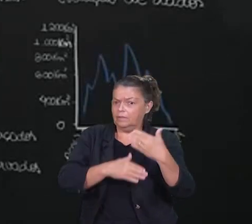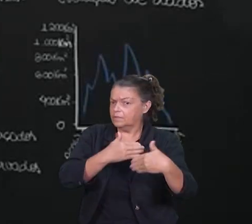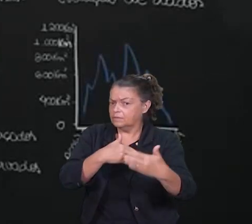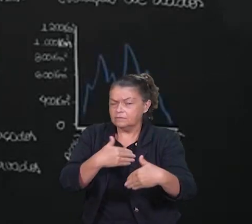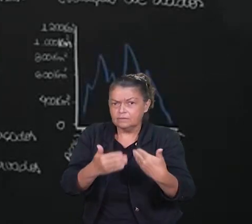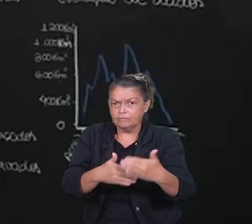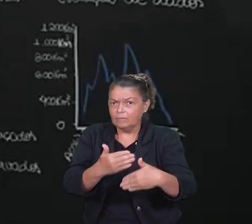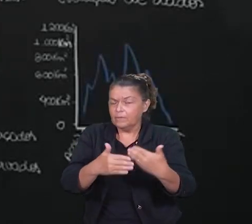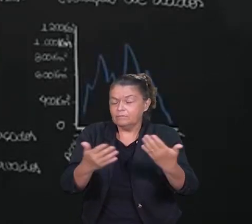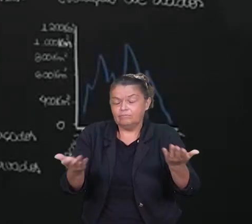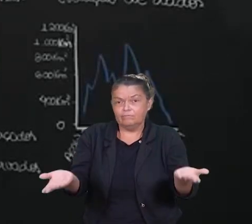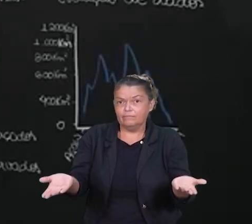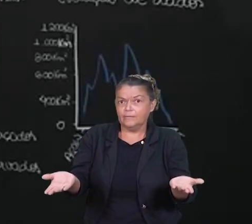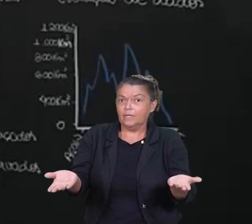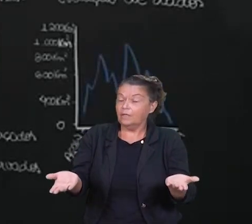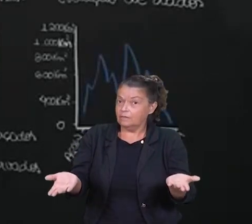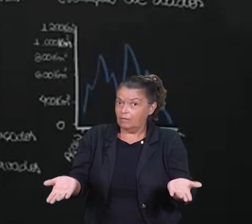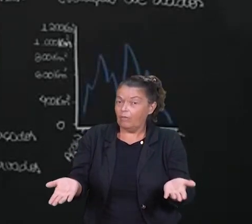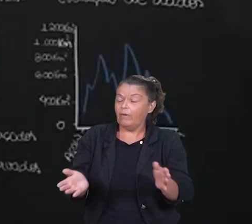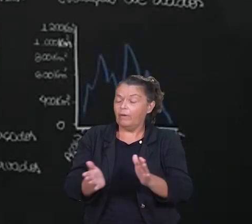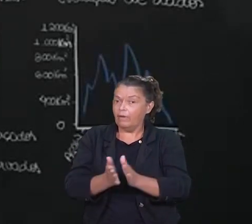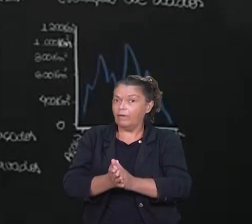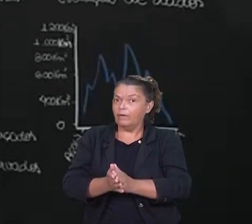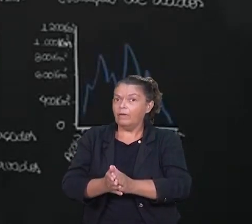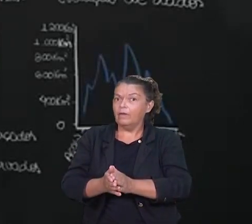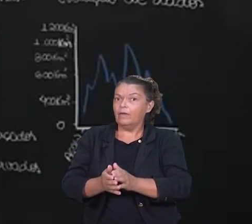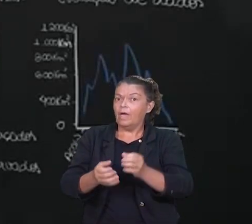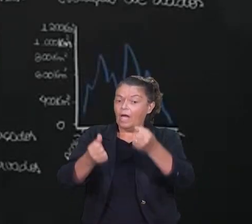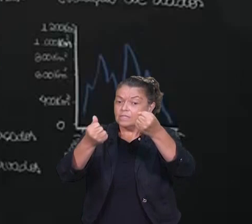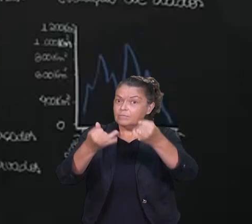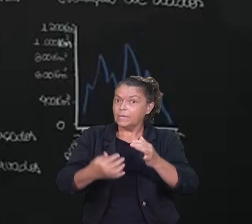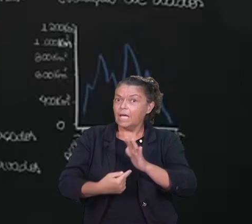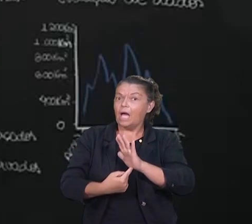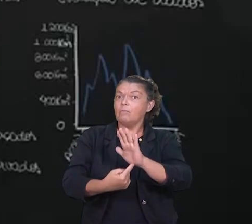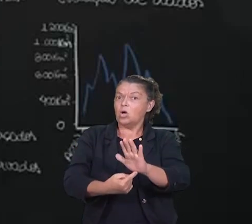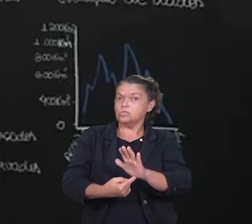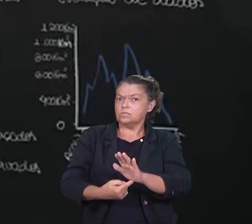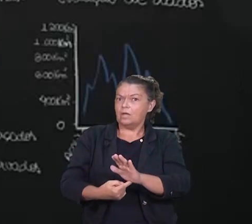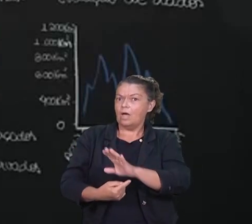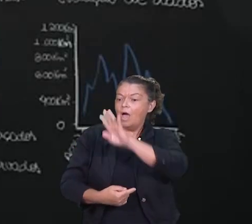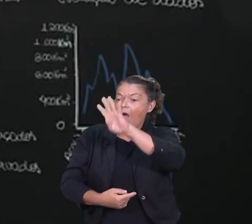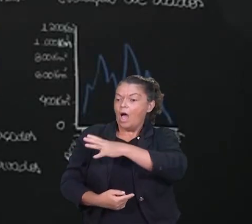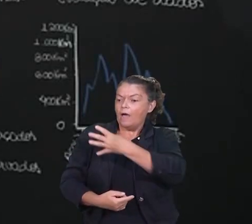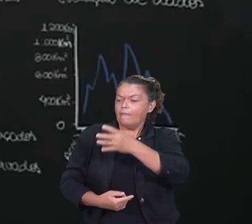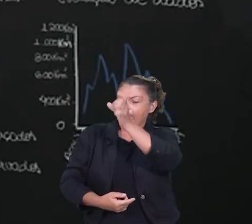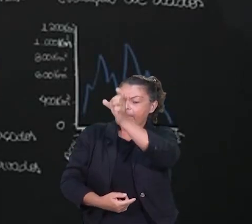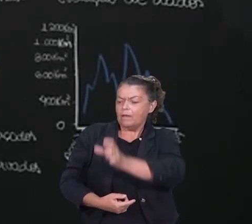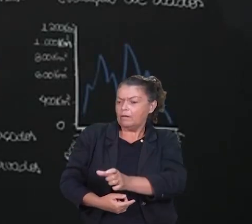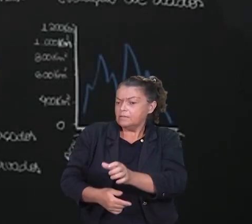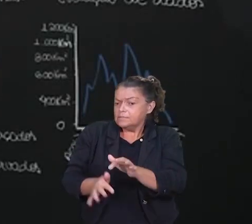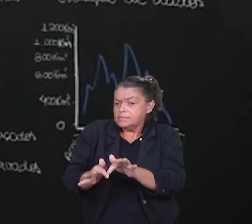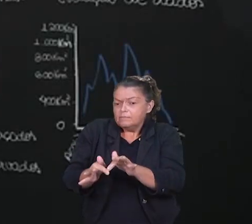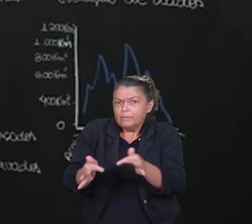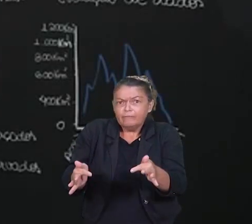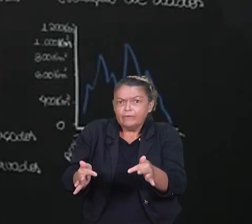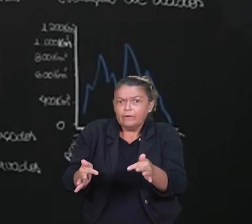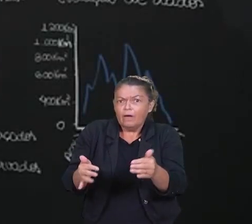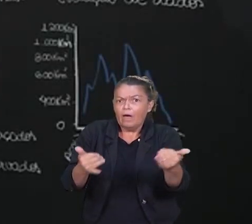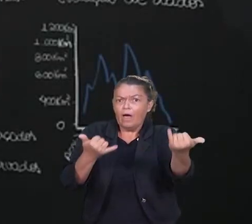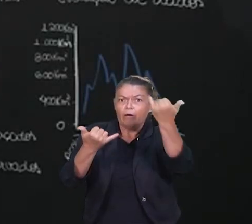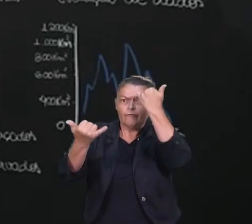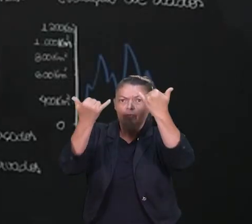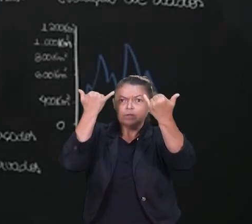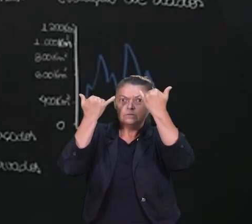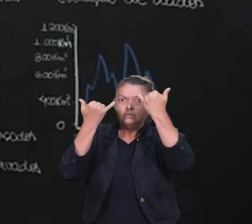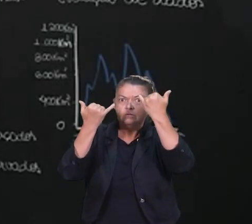sucessivamente. Essa é a função da tabela de entrada simples, organizar e simplificar a informação.